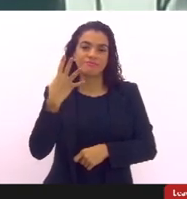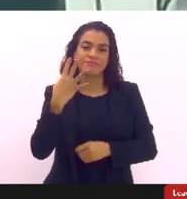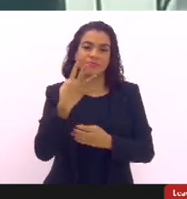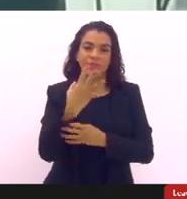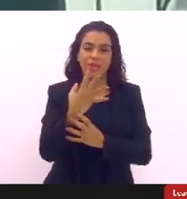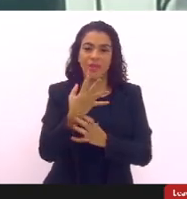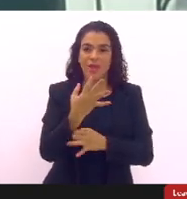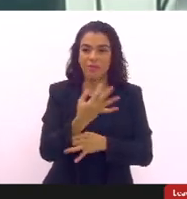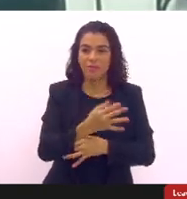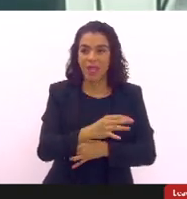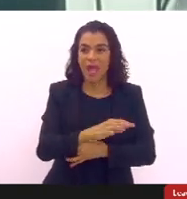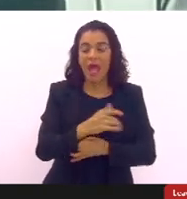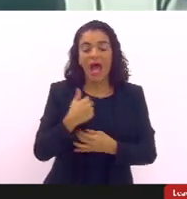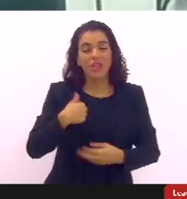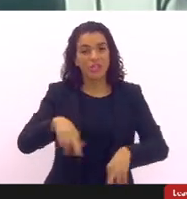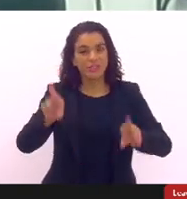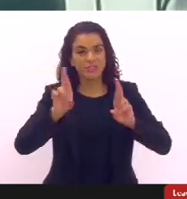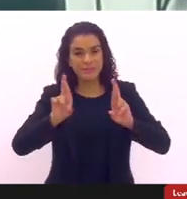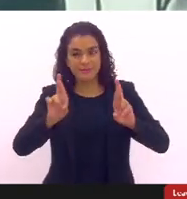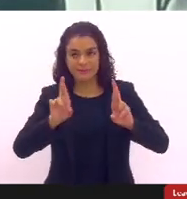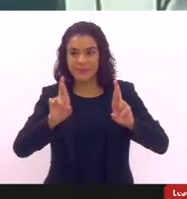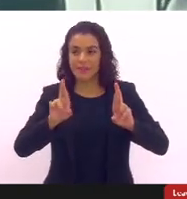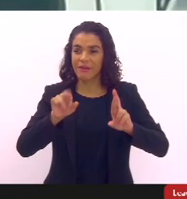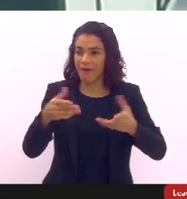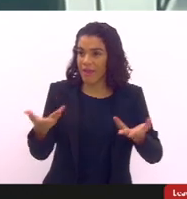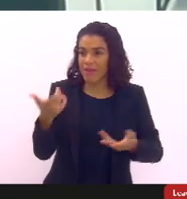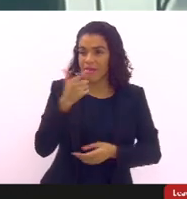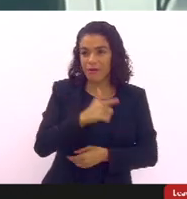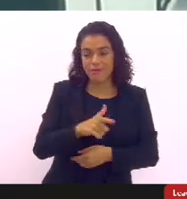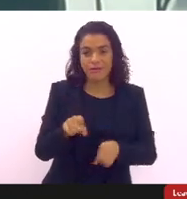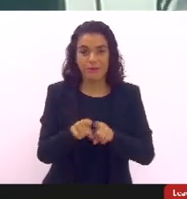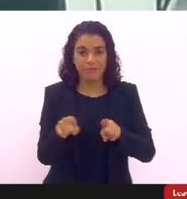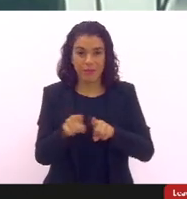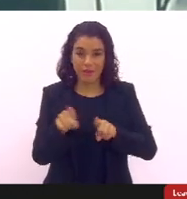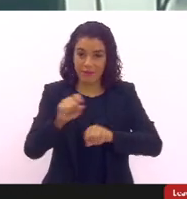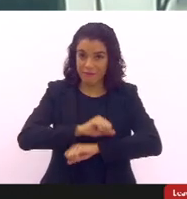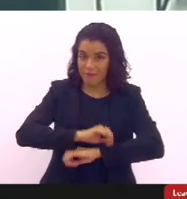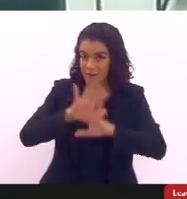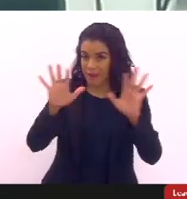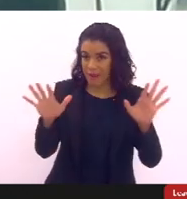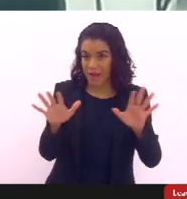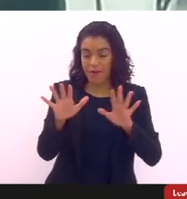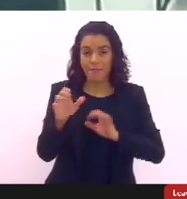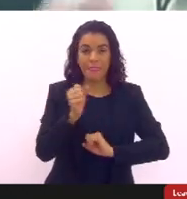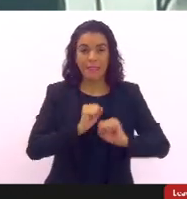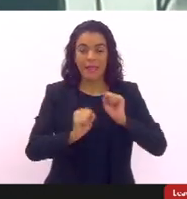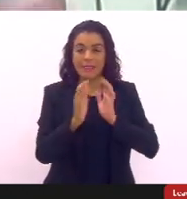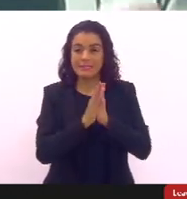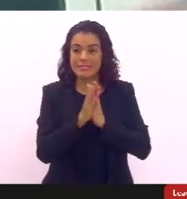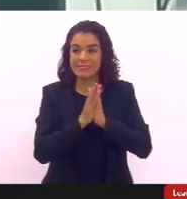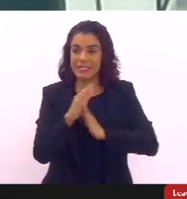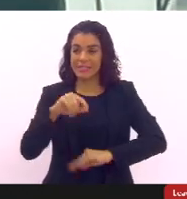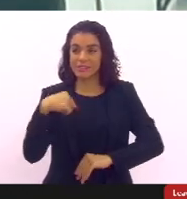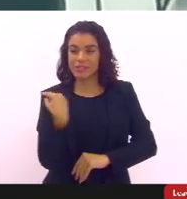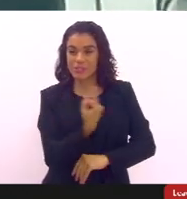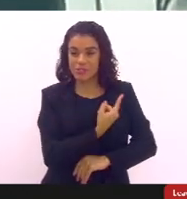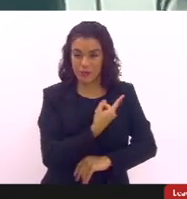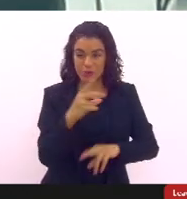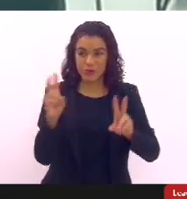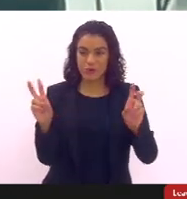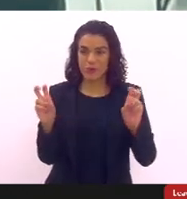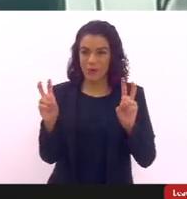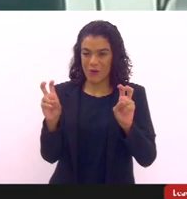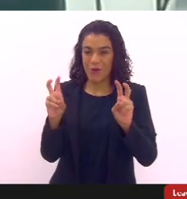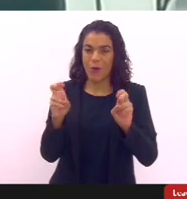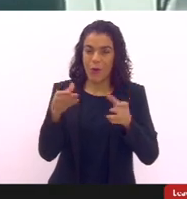parte desse problema. Nossa expectativa é essa, né? Que fique claro, né, que a ansiedade de todos que estão aqui com relação